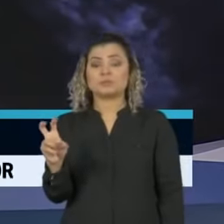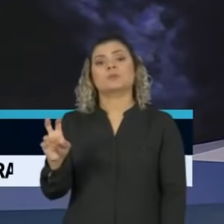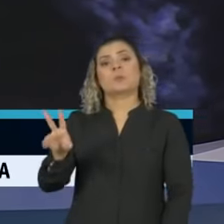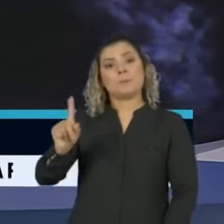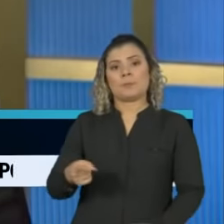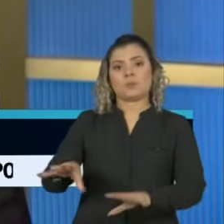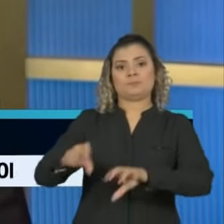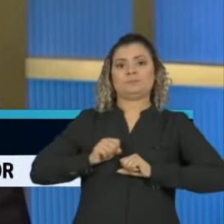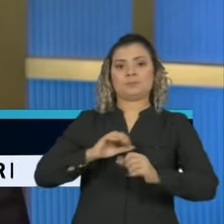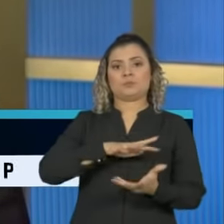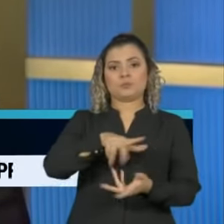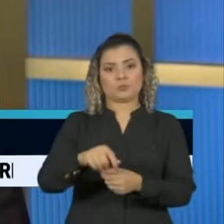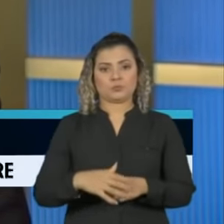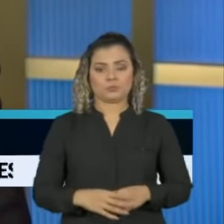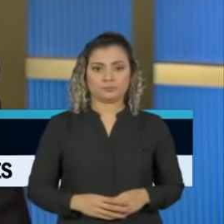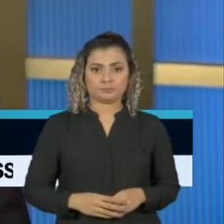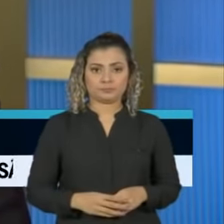pelo mundo.